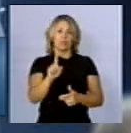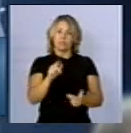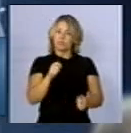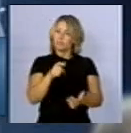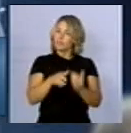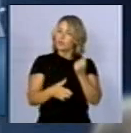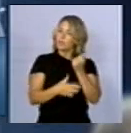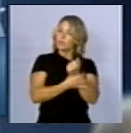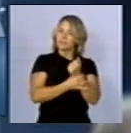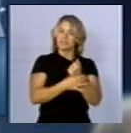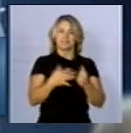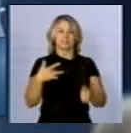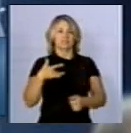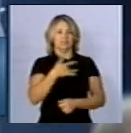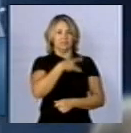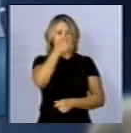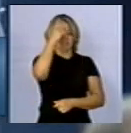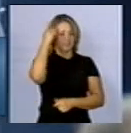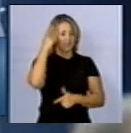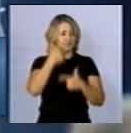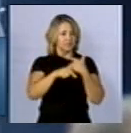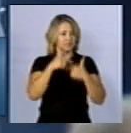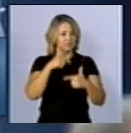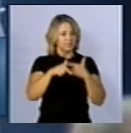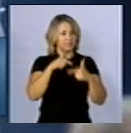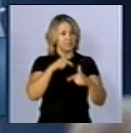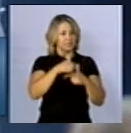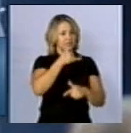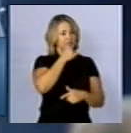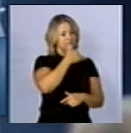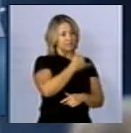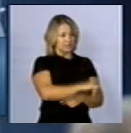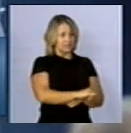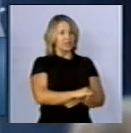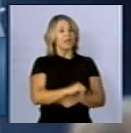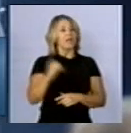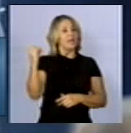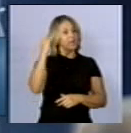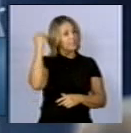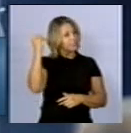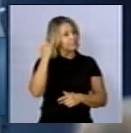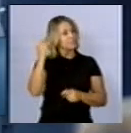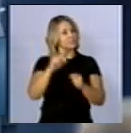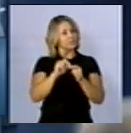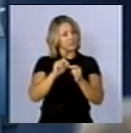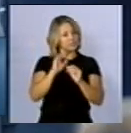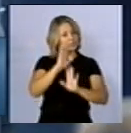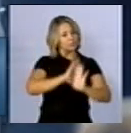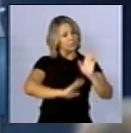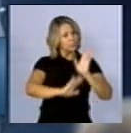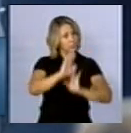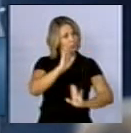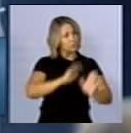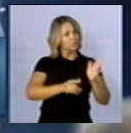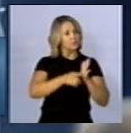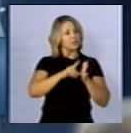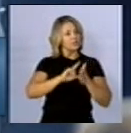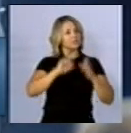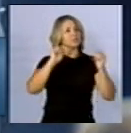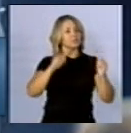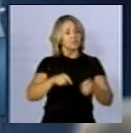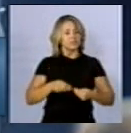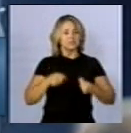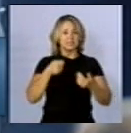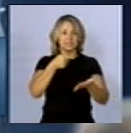Trabalhador em longo prazo existe a necessidade de tomar medidas preventiva que realmente possam